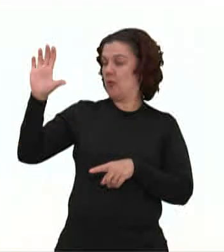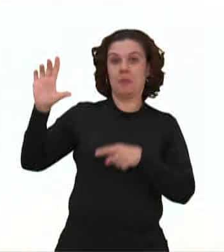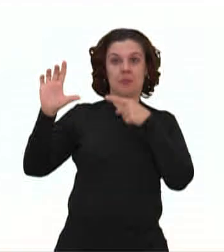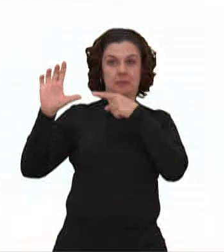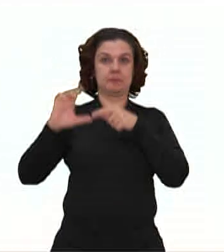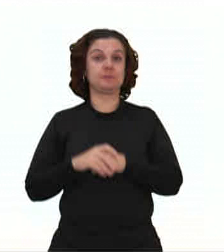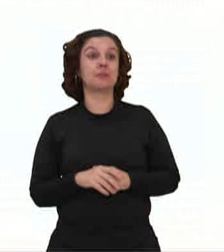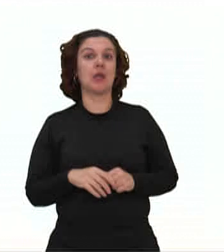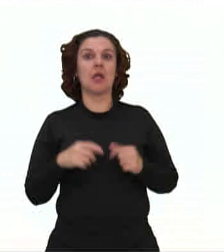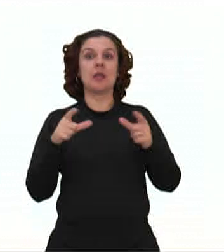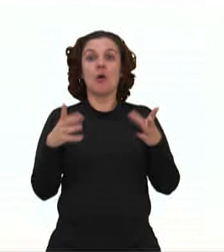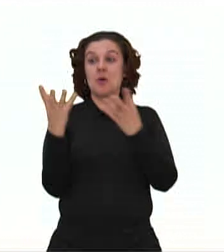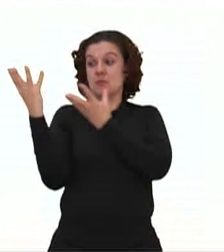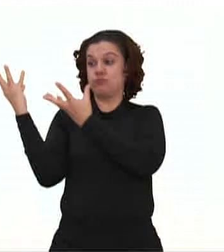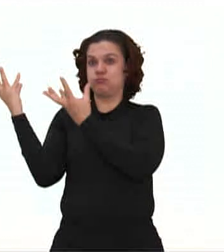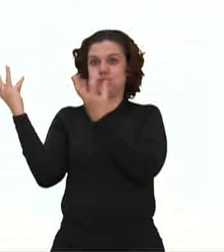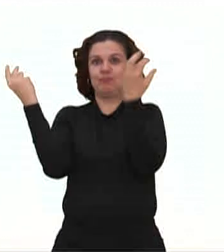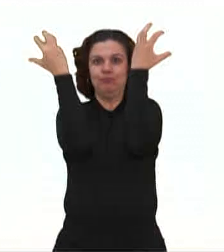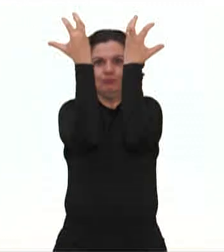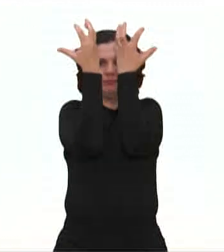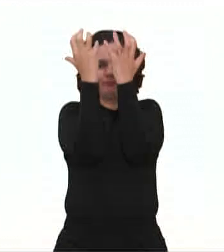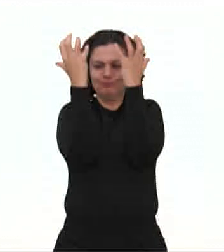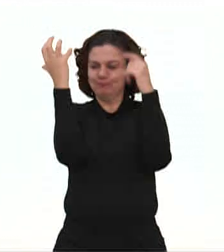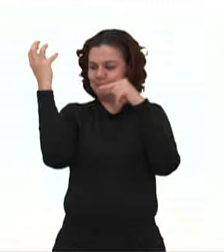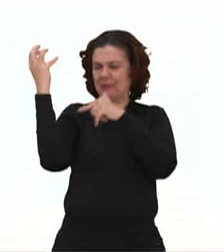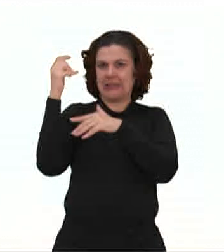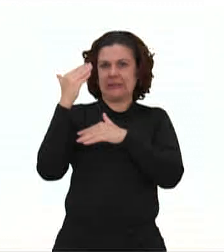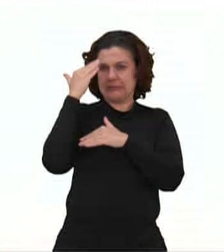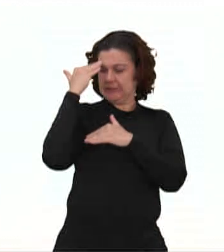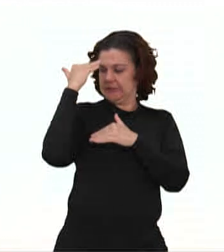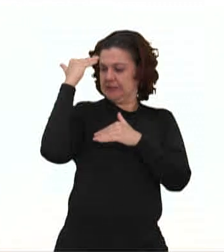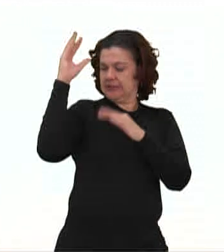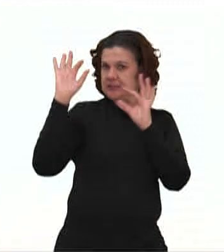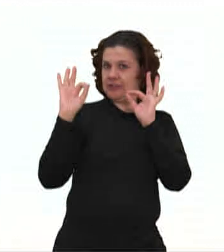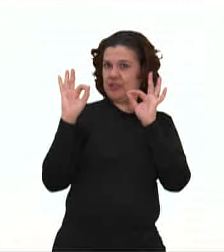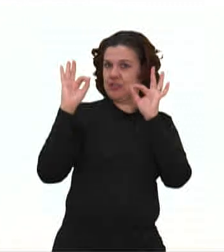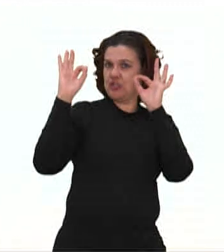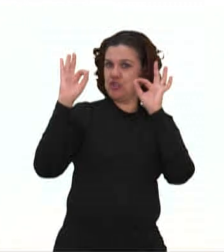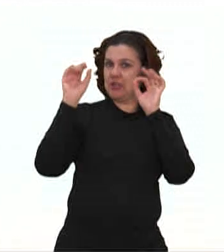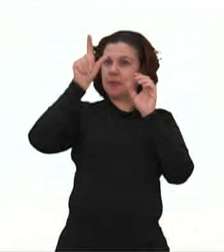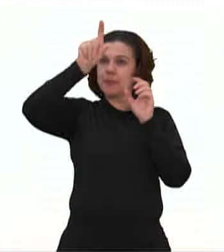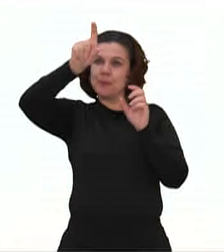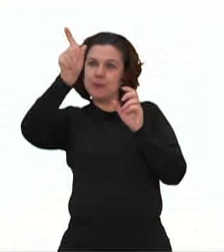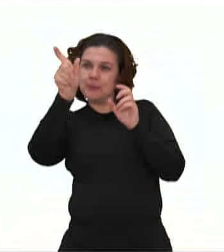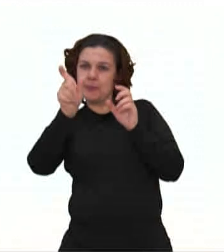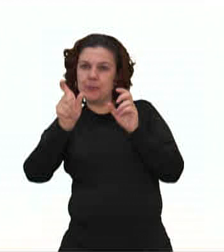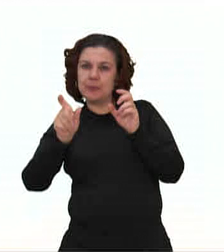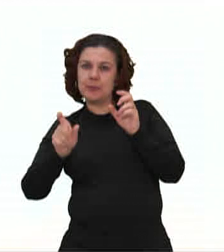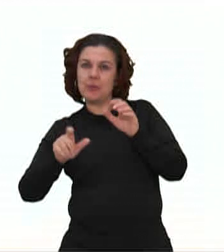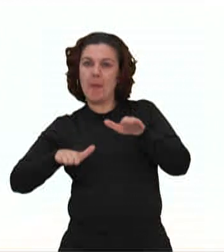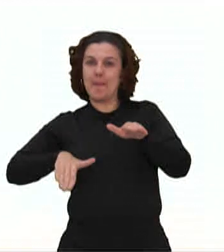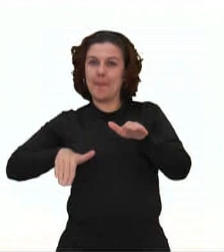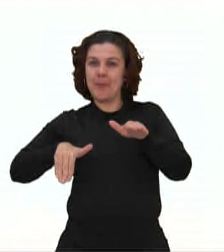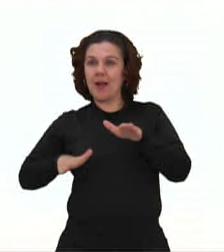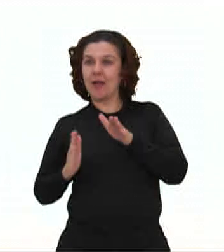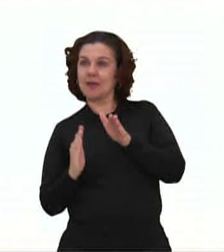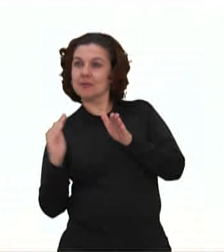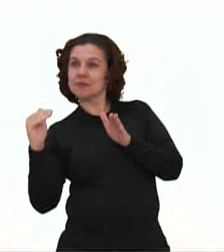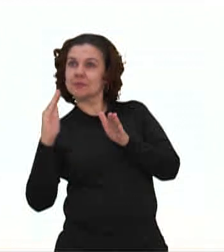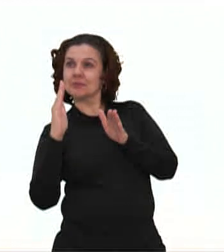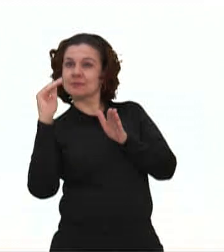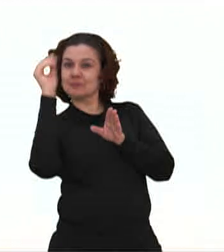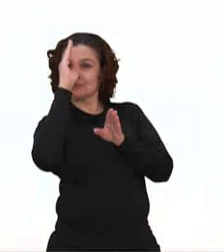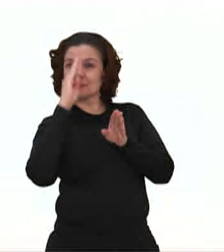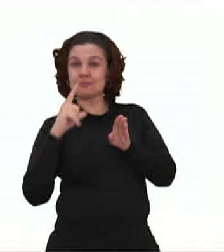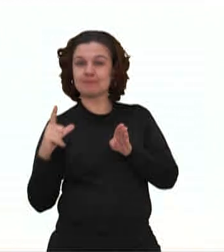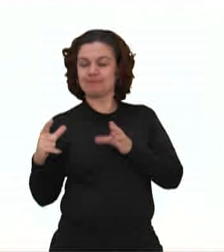Ainda, a abundância dessa árvore de madeira nobre nas regiões costeiras do Brasil, nas regiões litorâneas